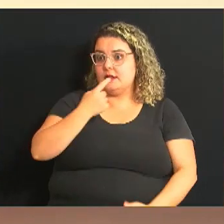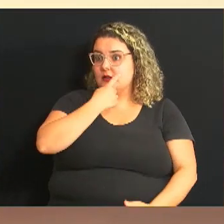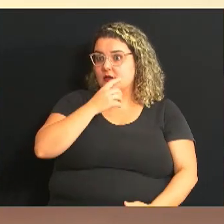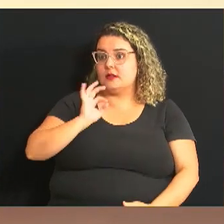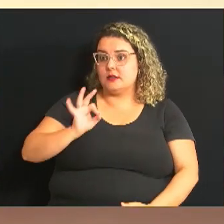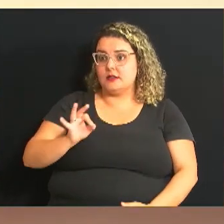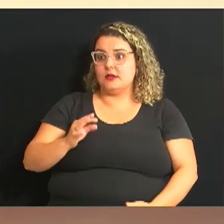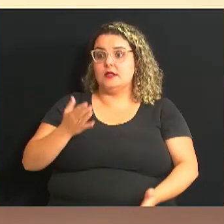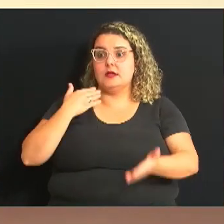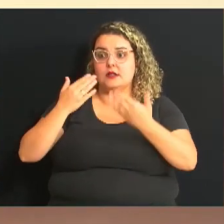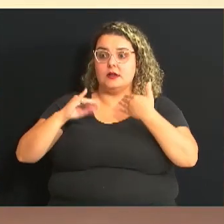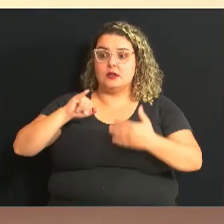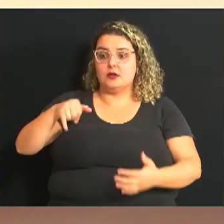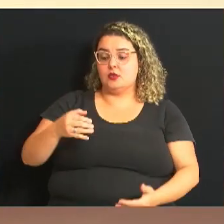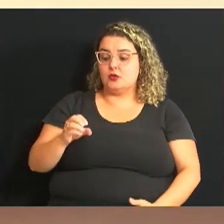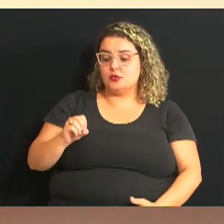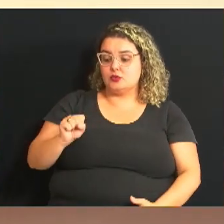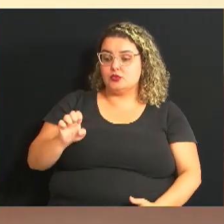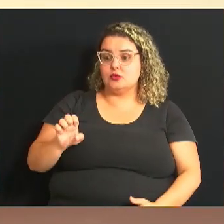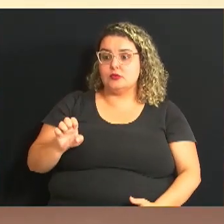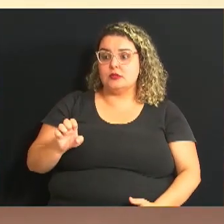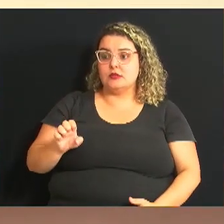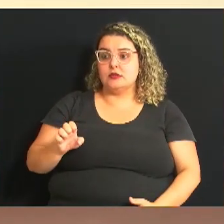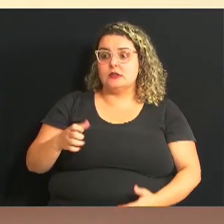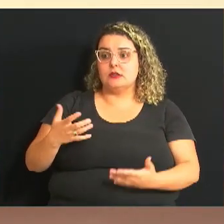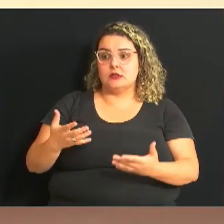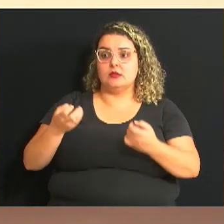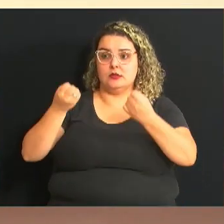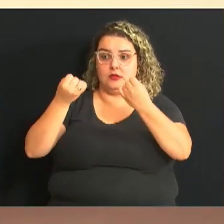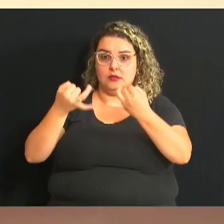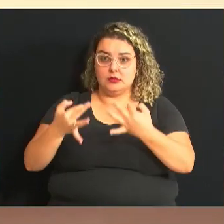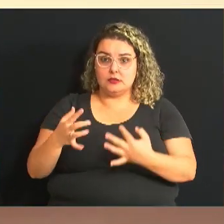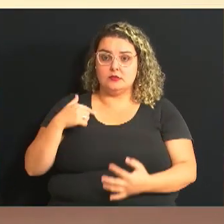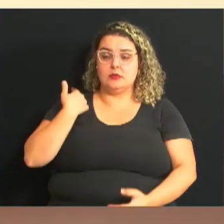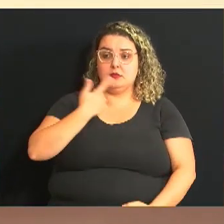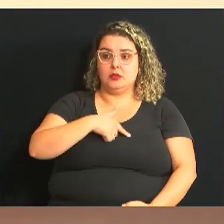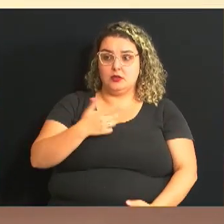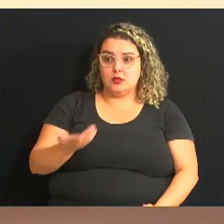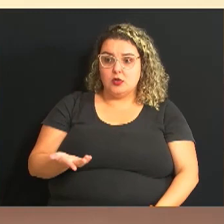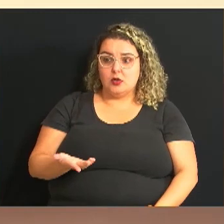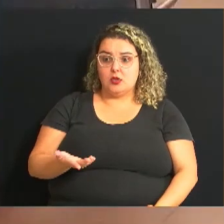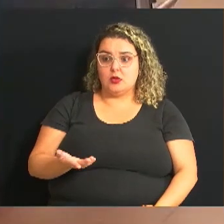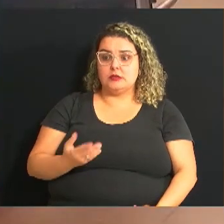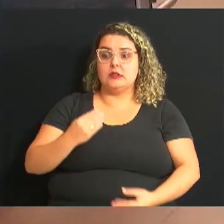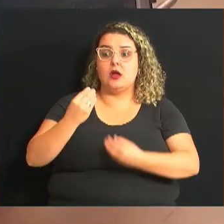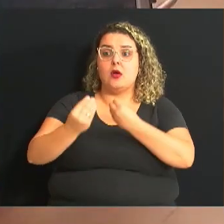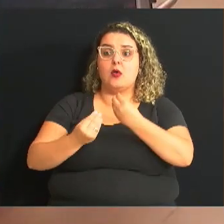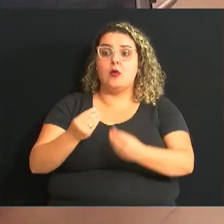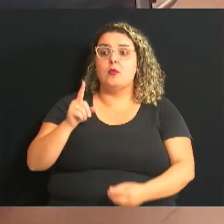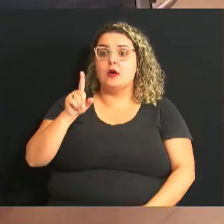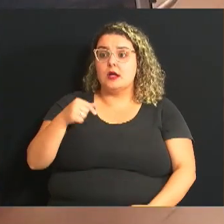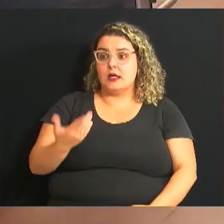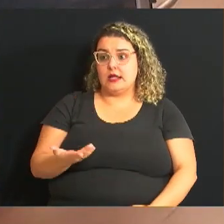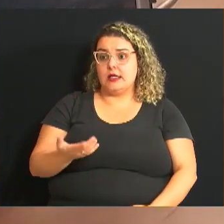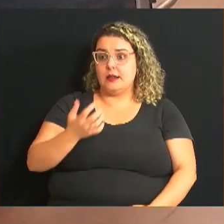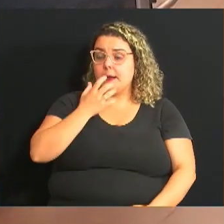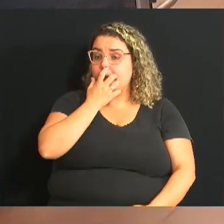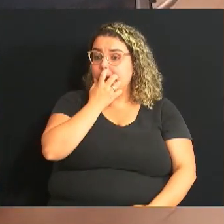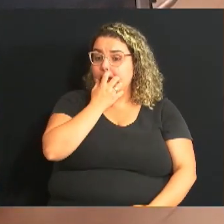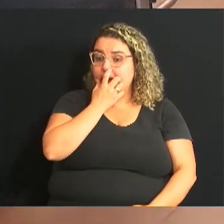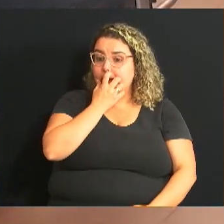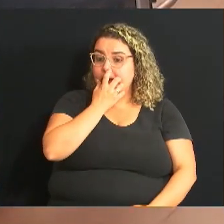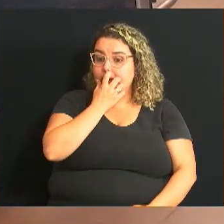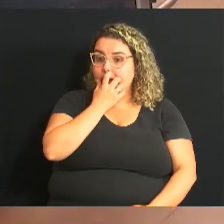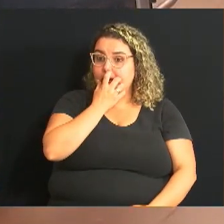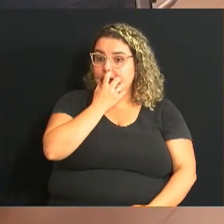falar com o José Aparecido. Explica para nós, então, como que é essa questão de quando